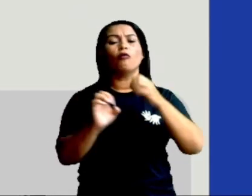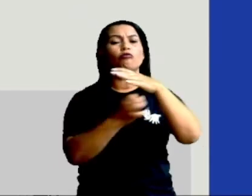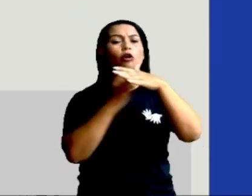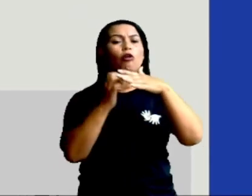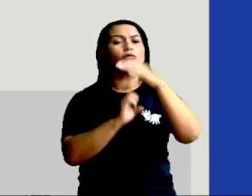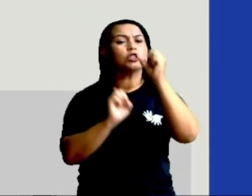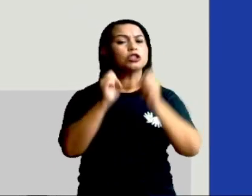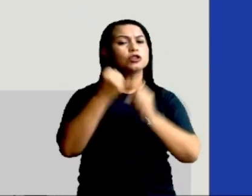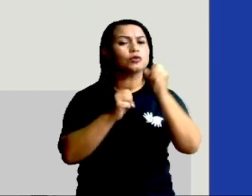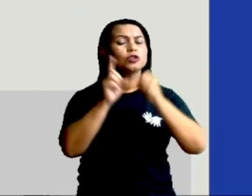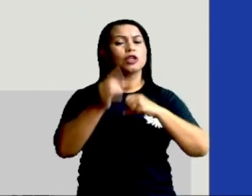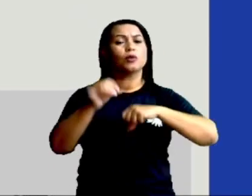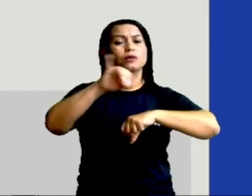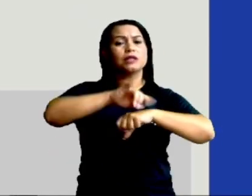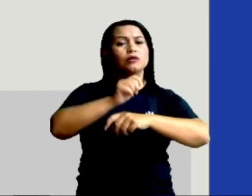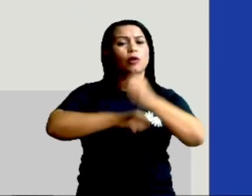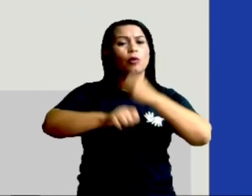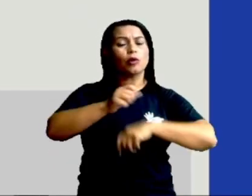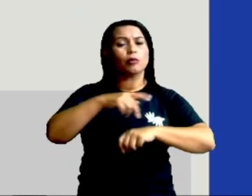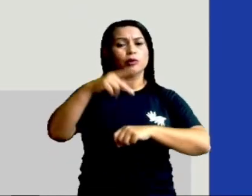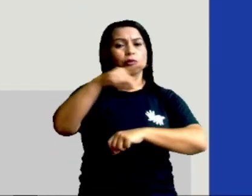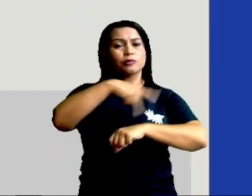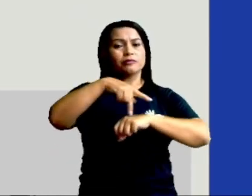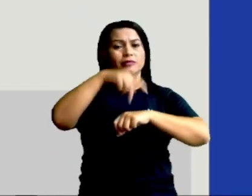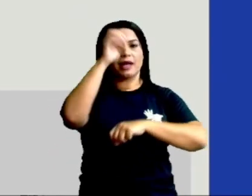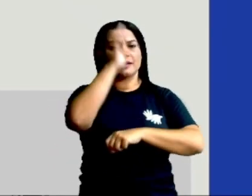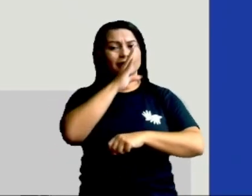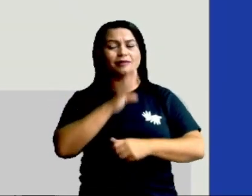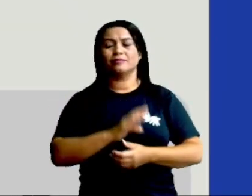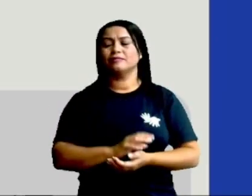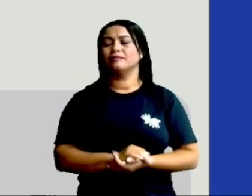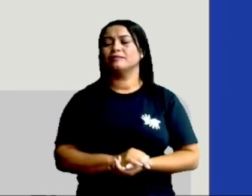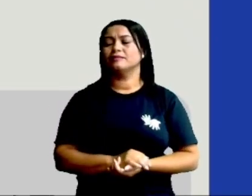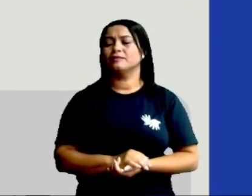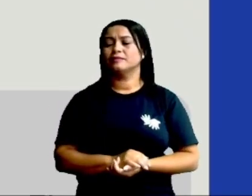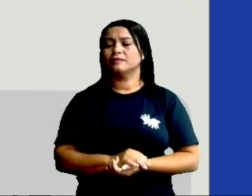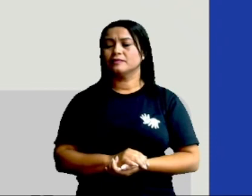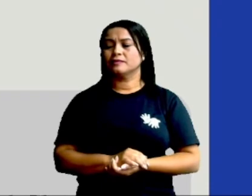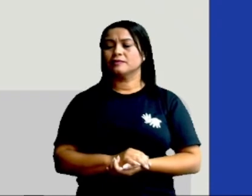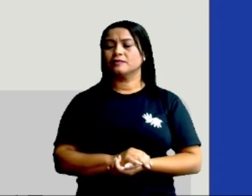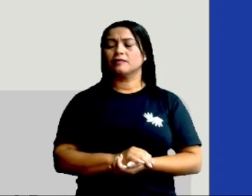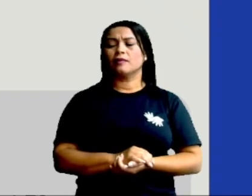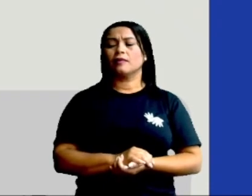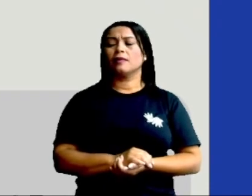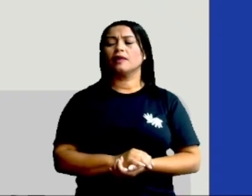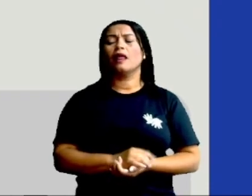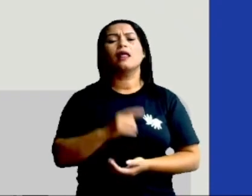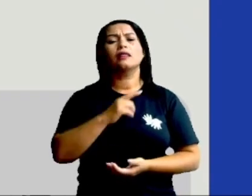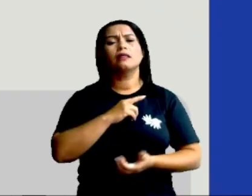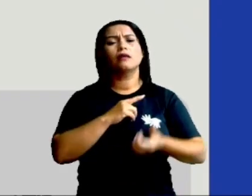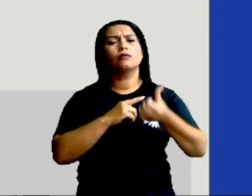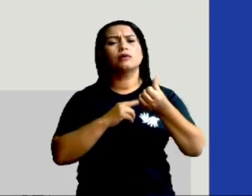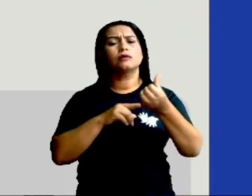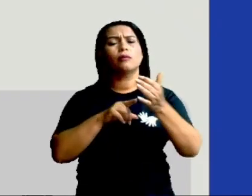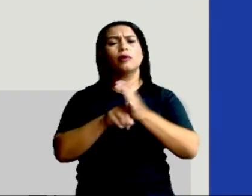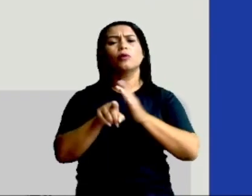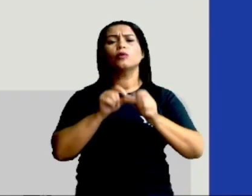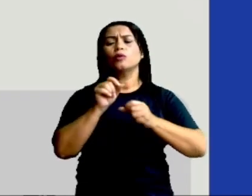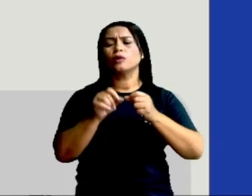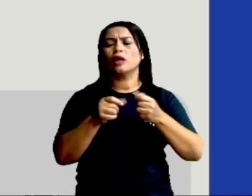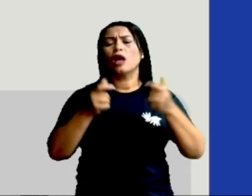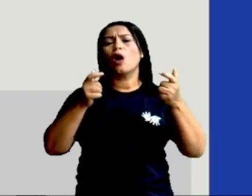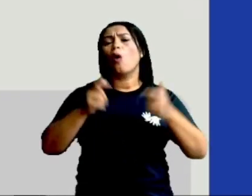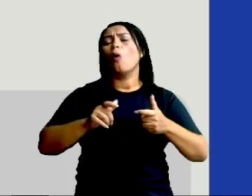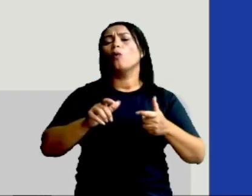indústria e é o centro econômico do país E aí eu não sei se a questão diz